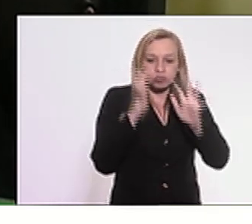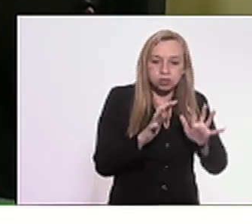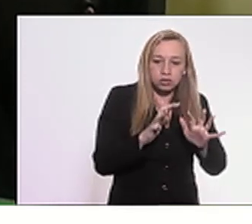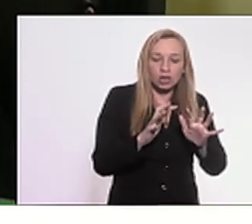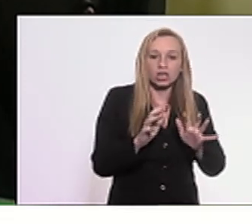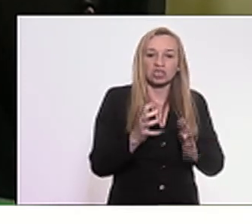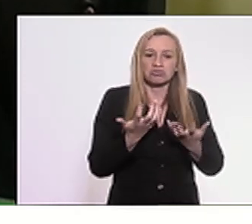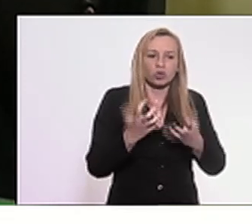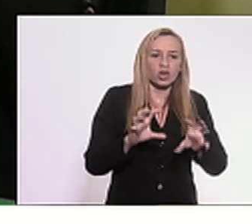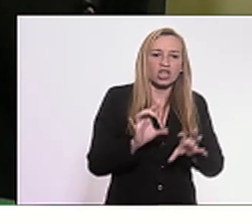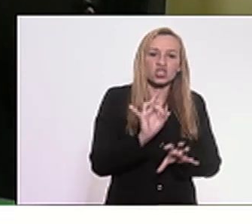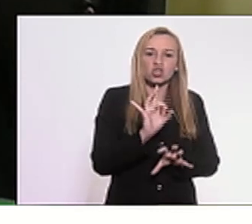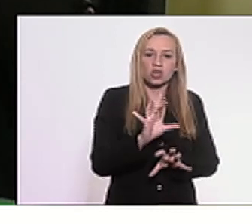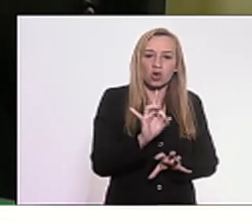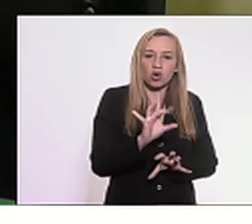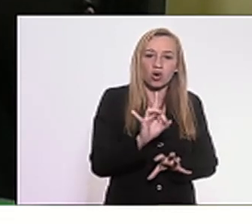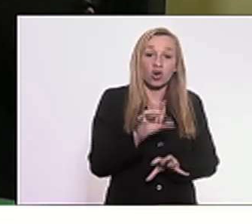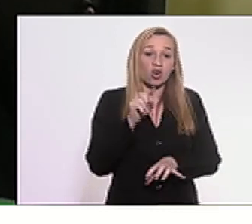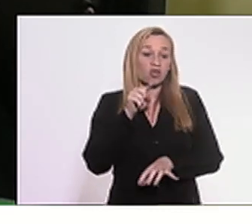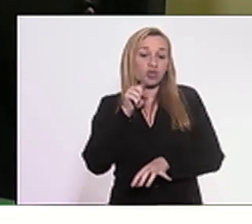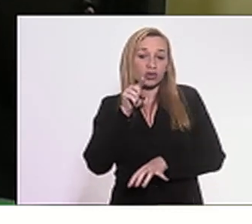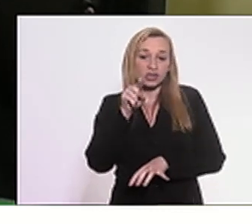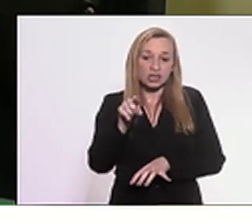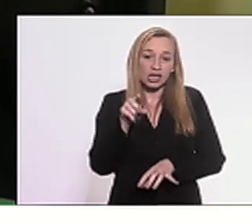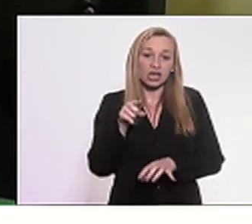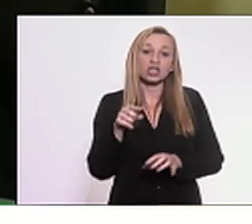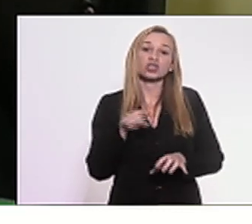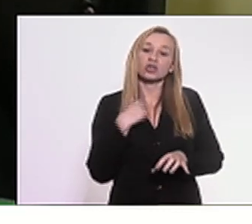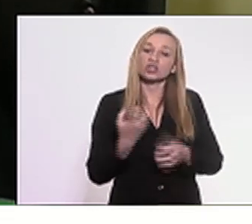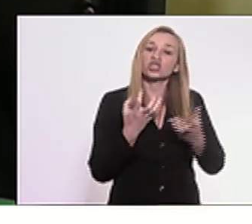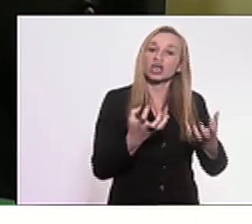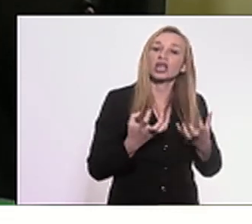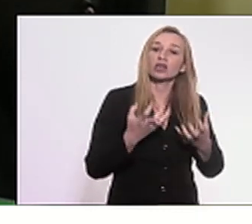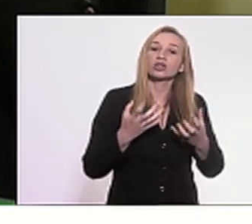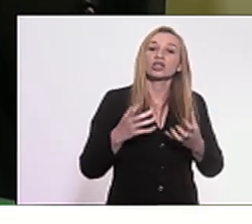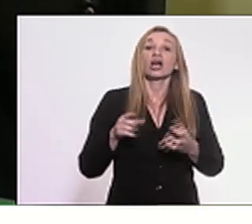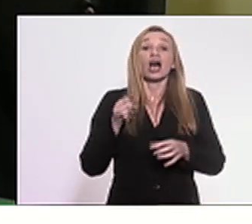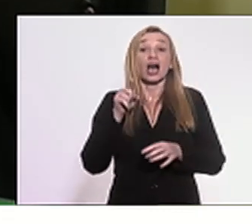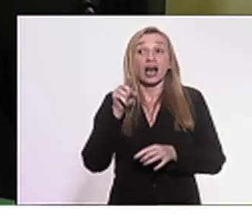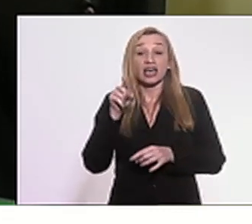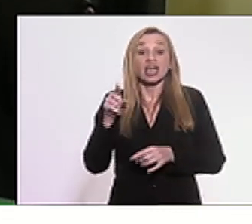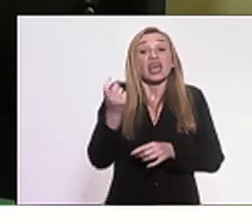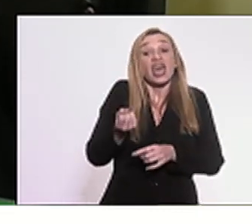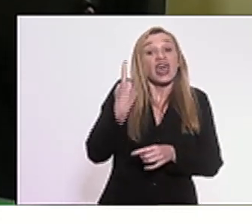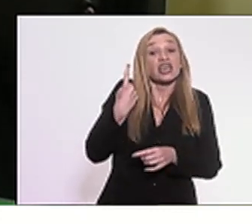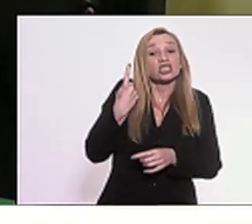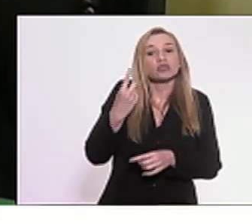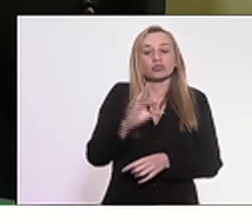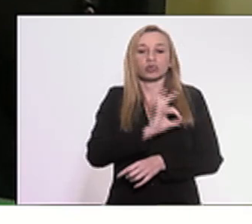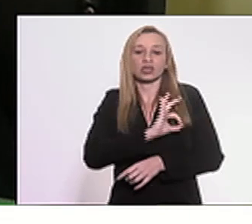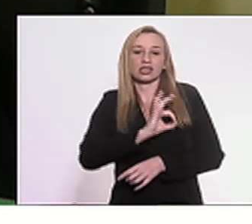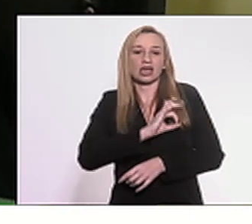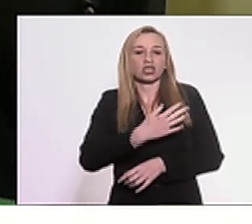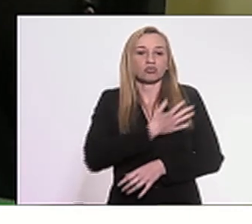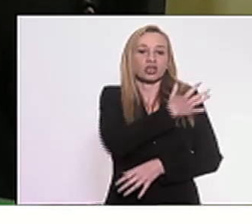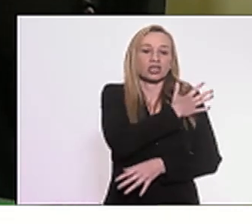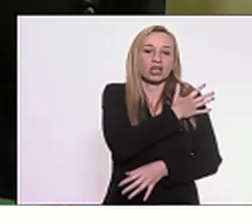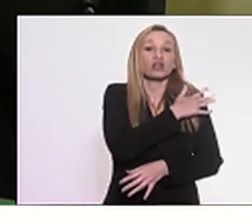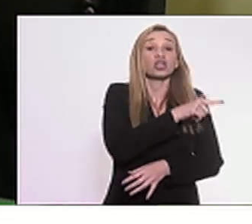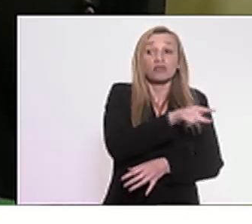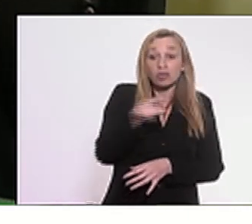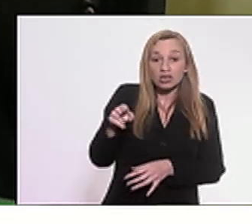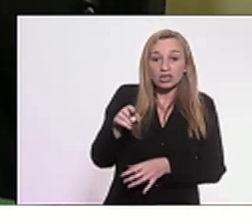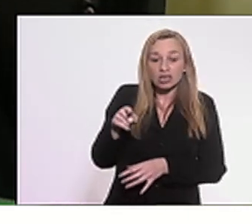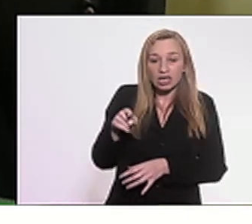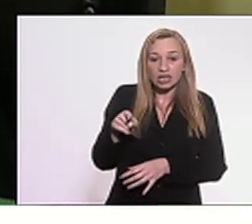quer só essa oferta de vocês, a gente quer a oferta daqueles policiais, ex-policiais militares que os senhores consideram